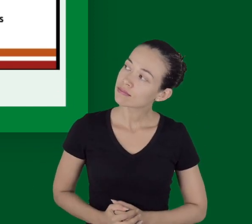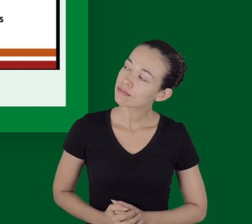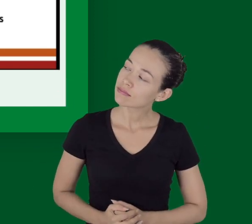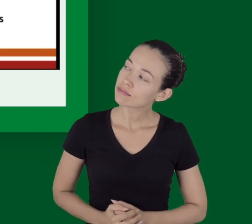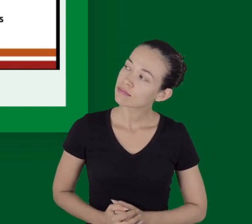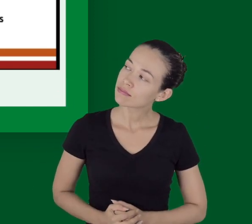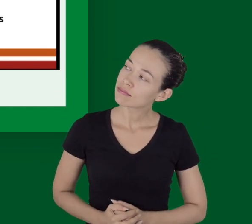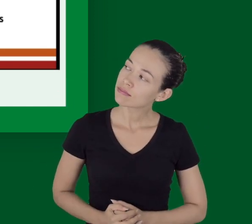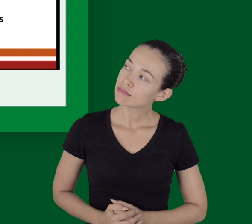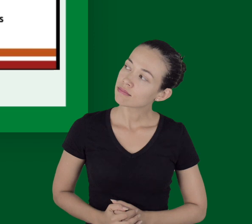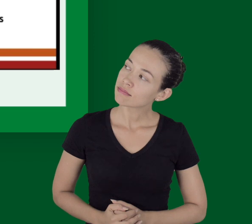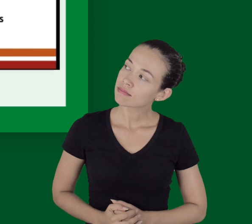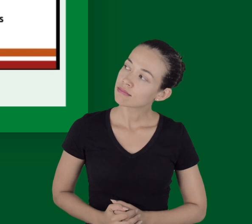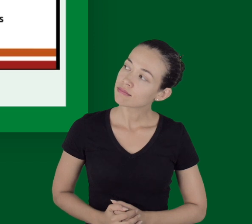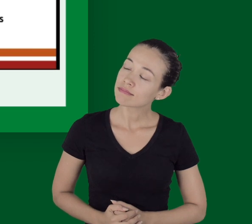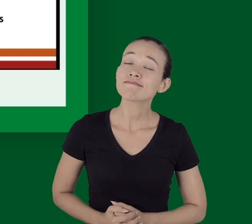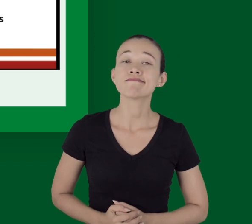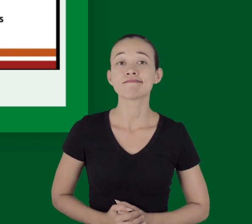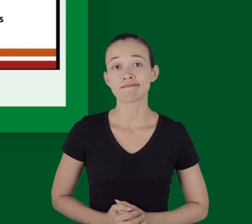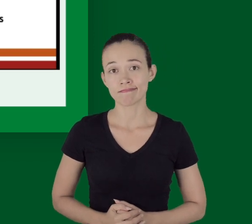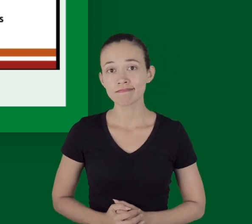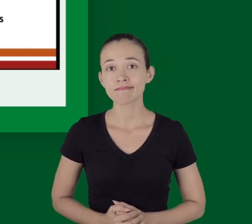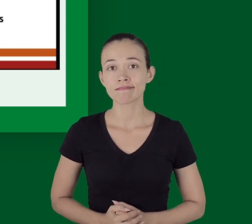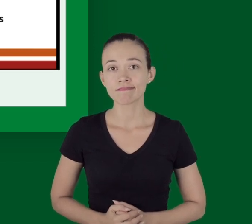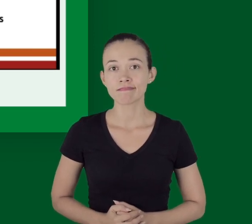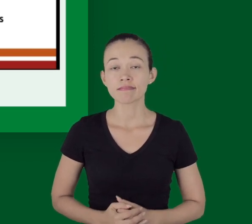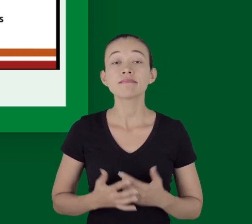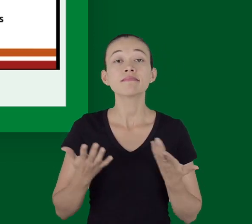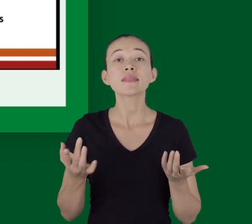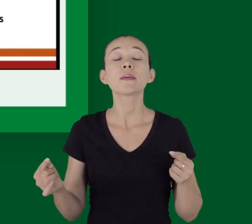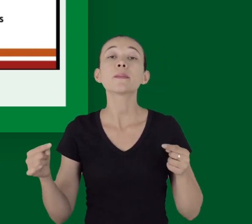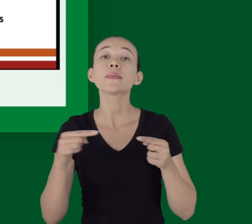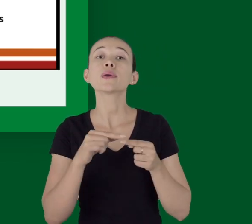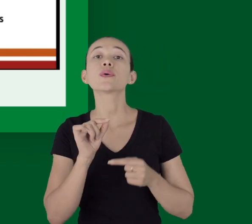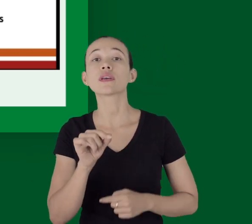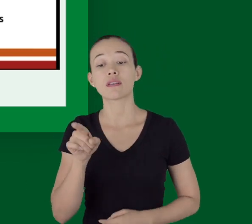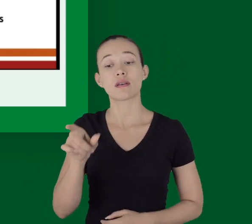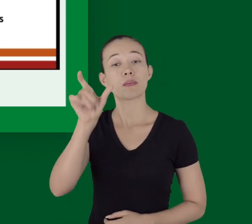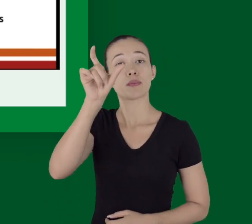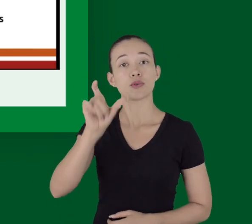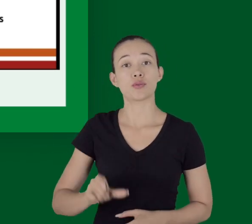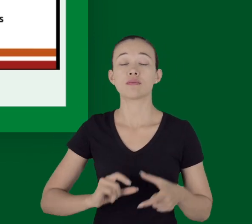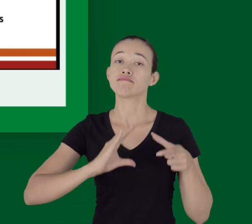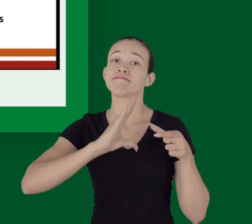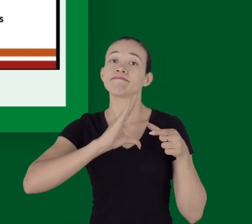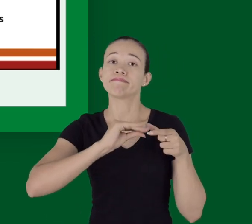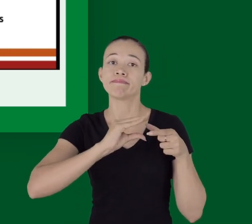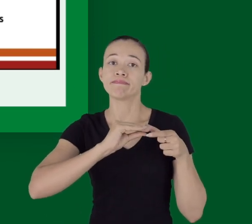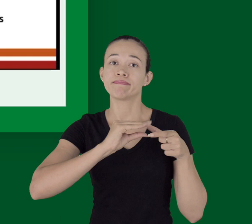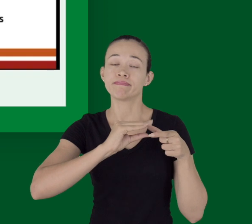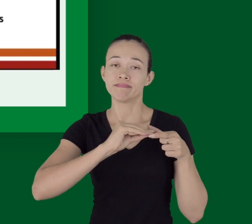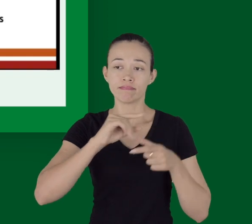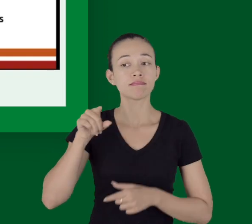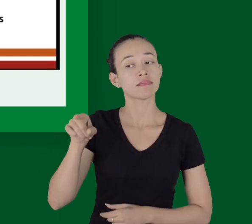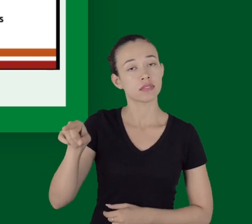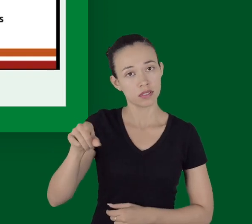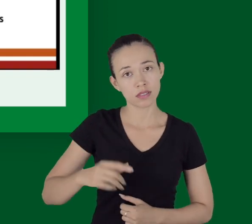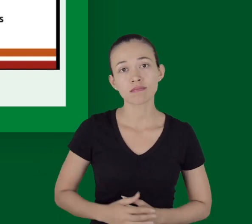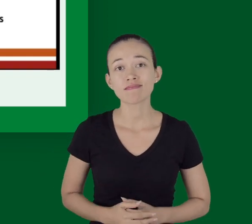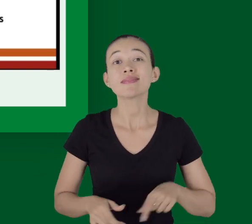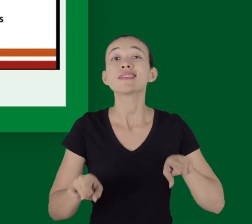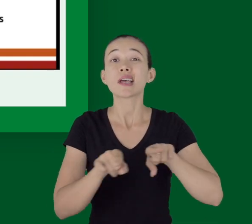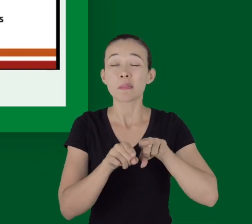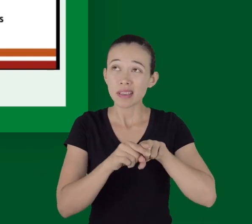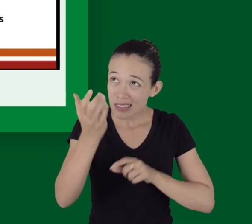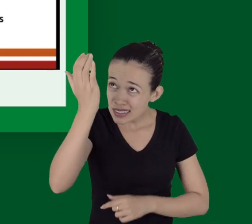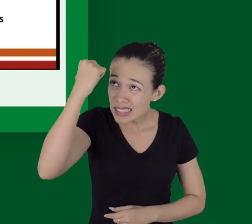olho, né, um olho, uma posição, o olho para o outro. Isso normalmente, é claro, com um paciente rebaixado, ele é compatível com o chamado sinal de